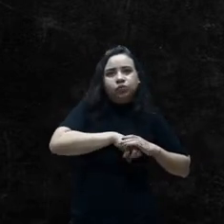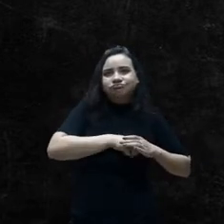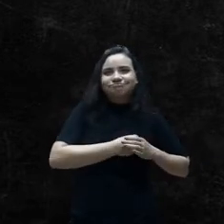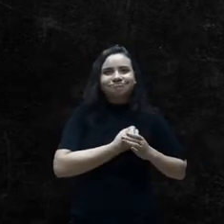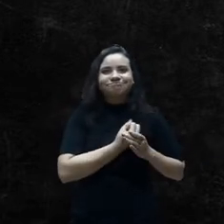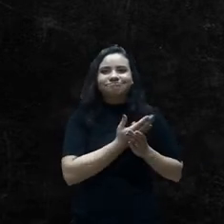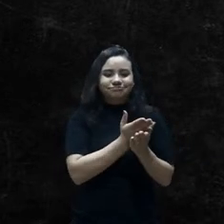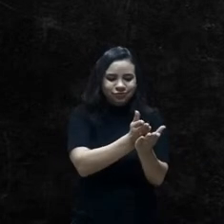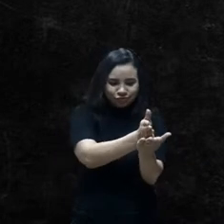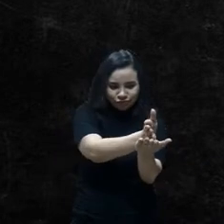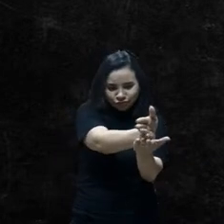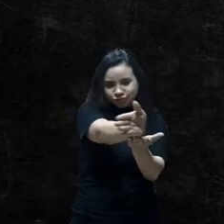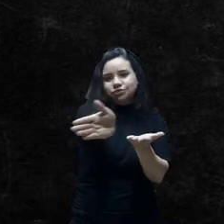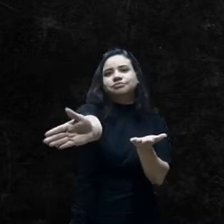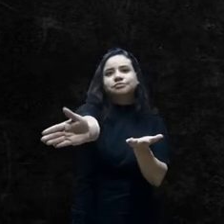desviam.